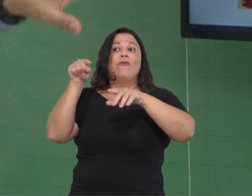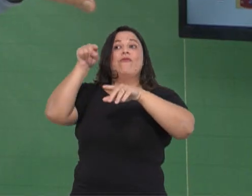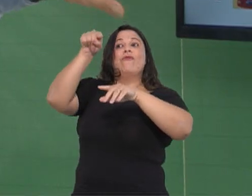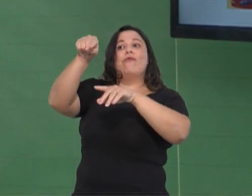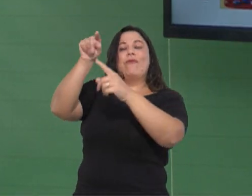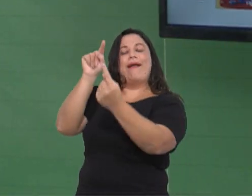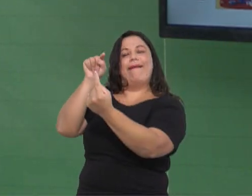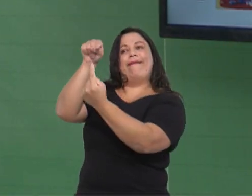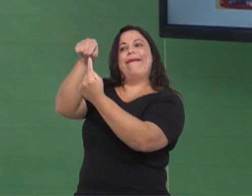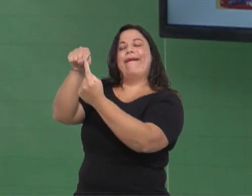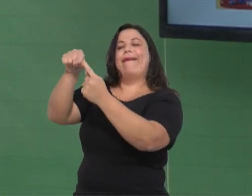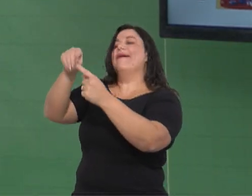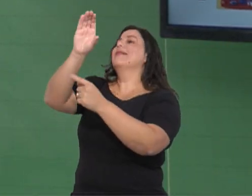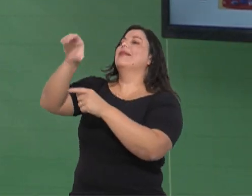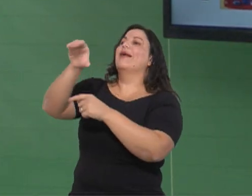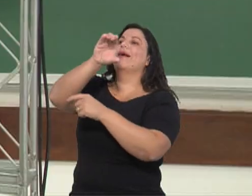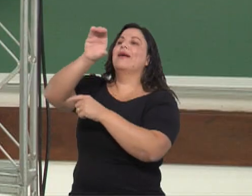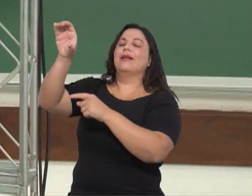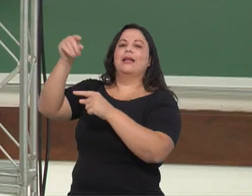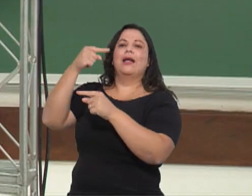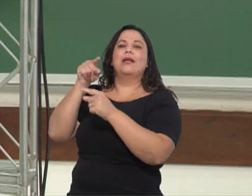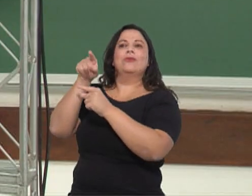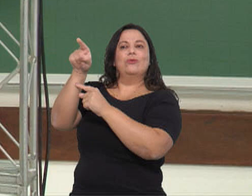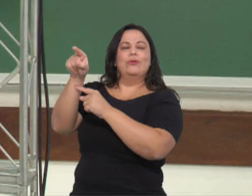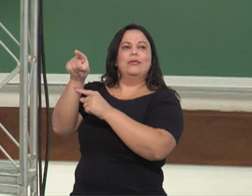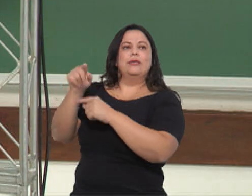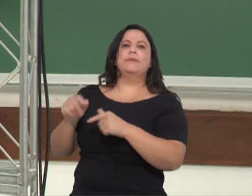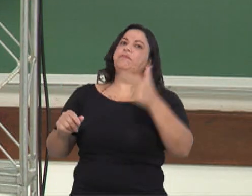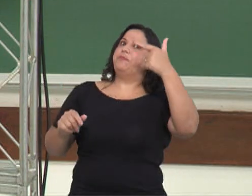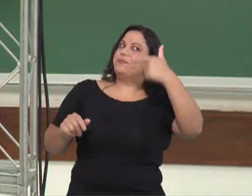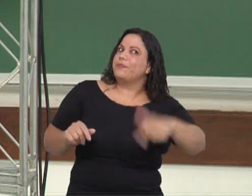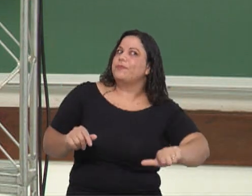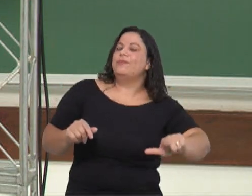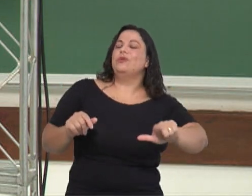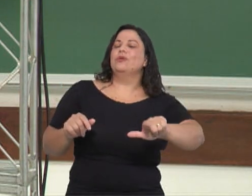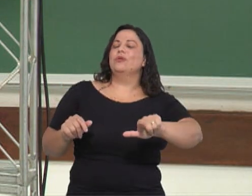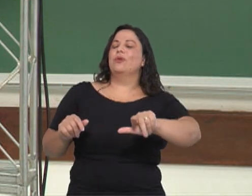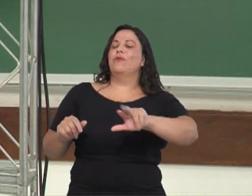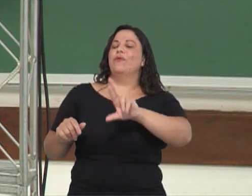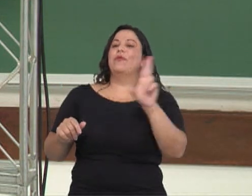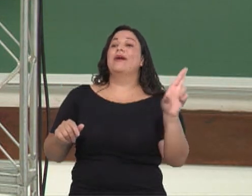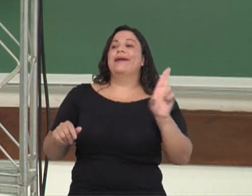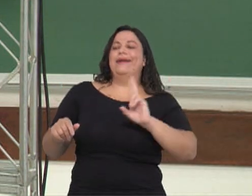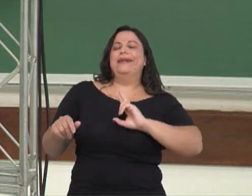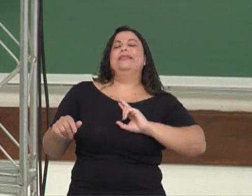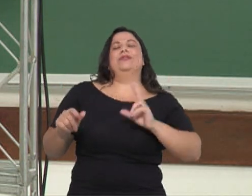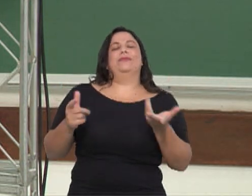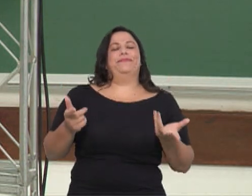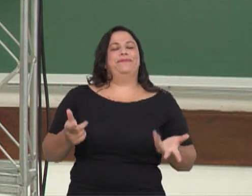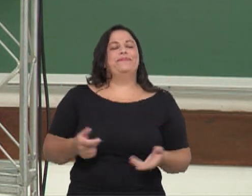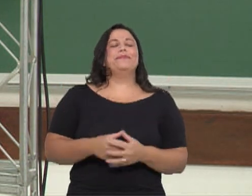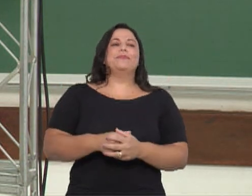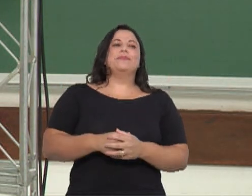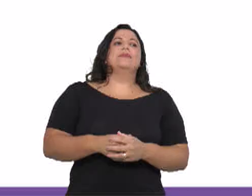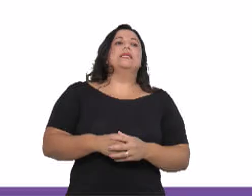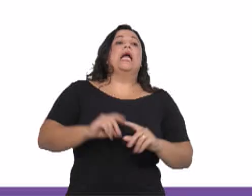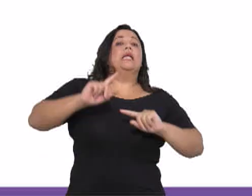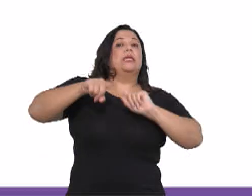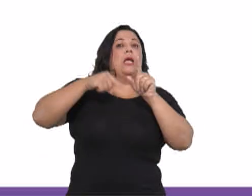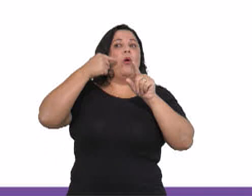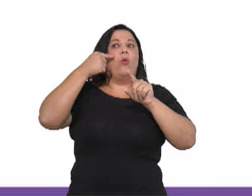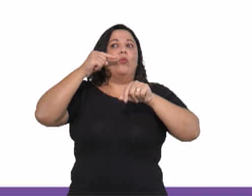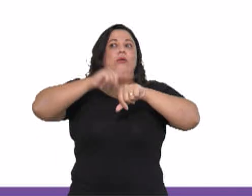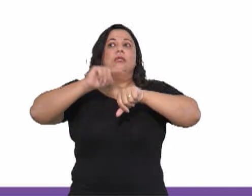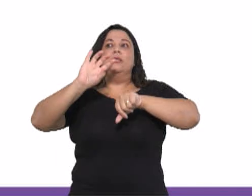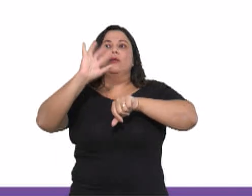elemento religioso. Na congada, o grande momento da congada é quando coroa-se o rei